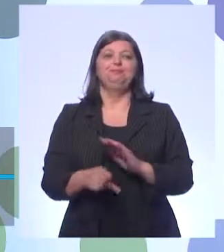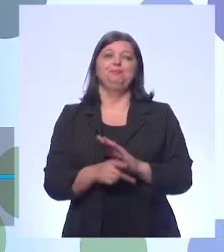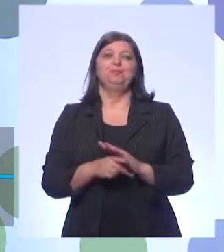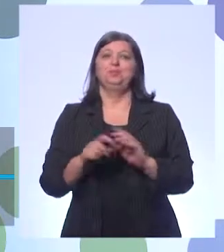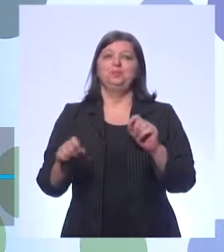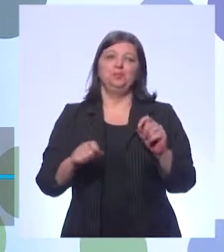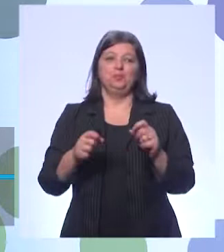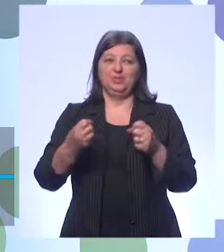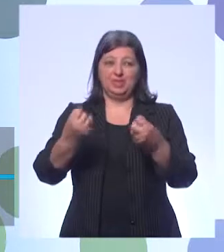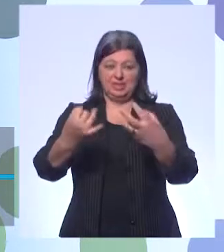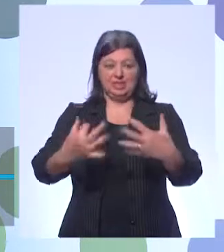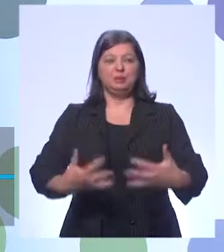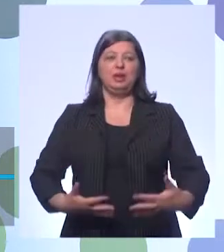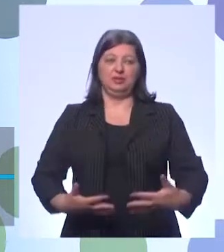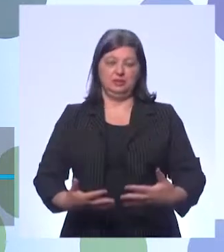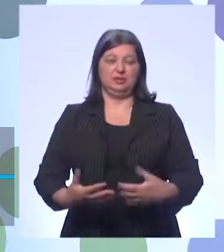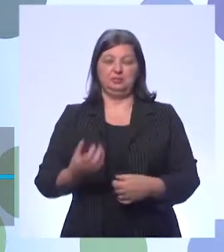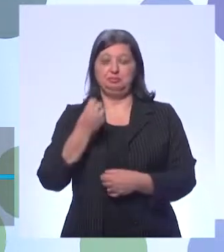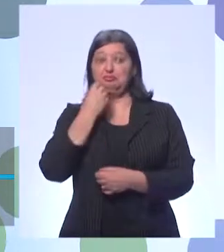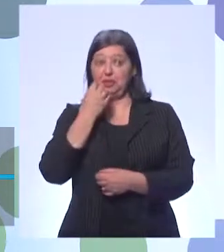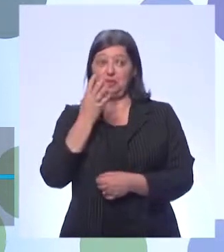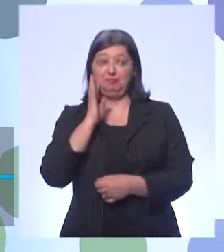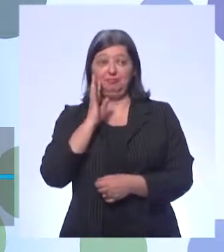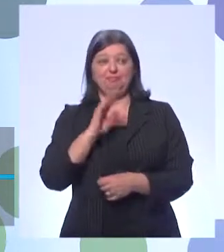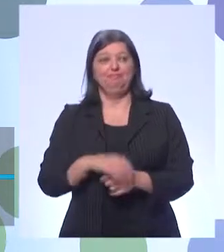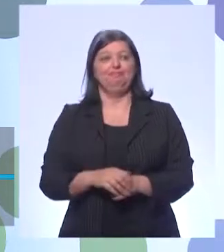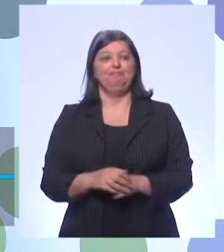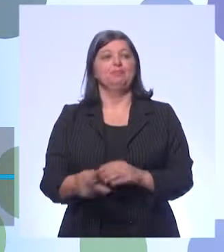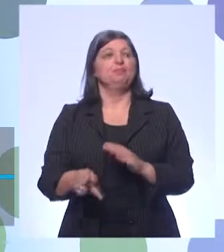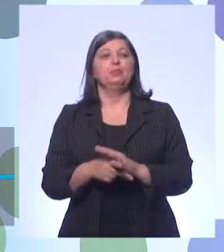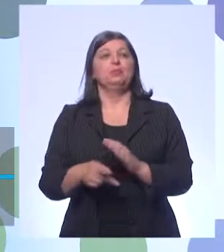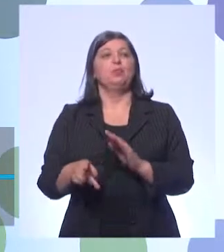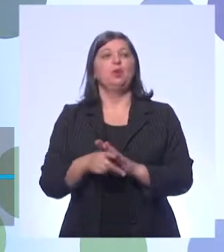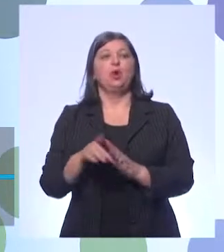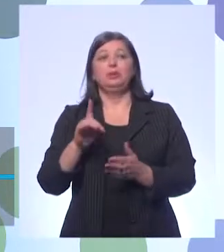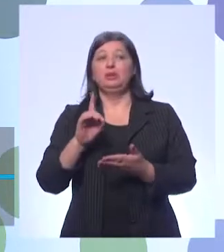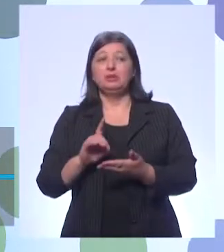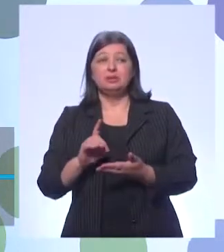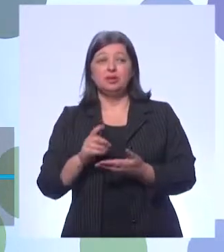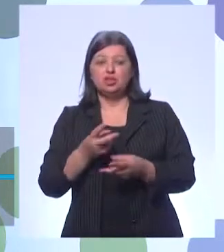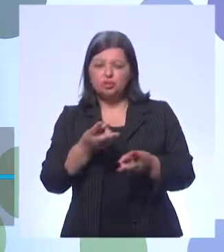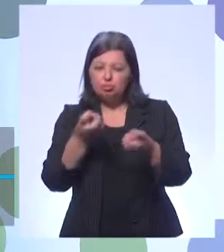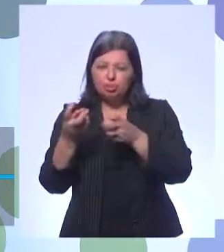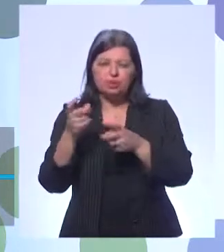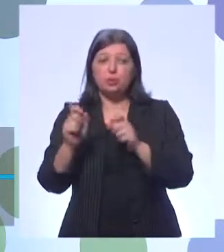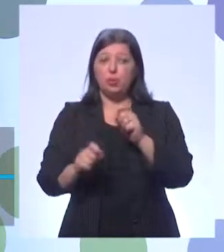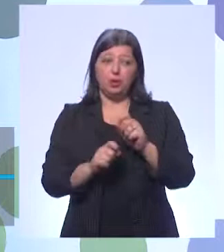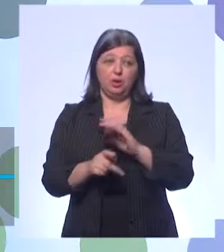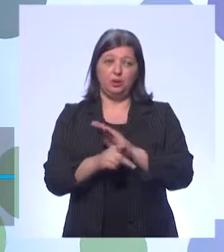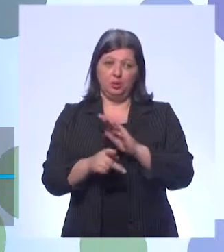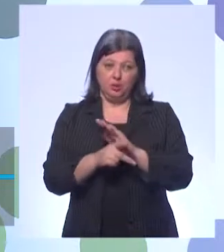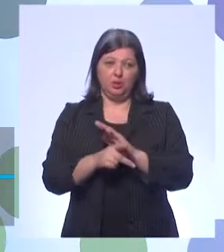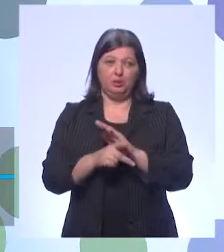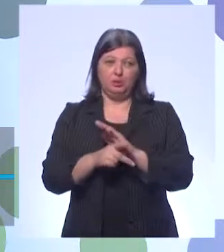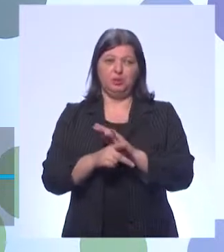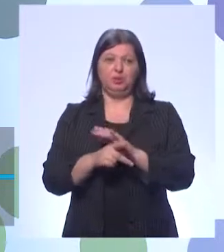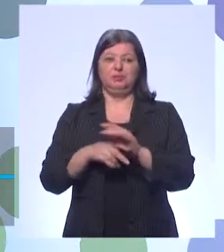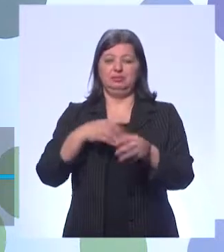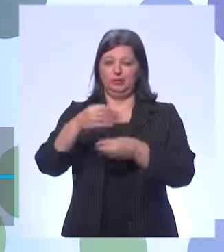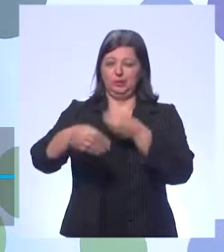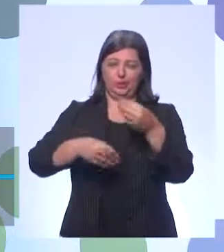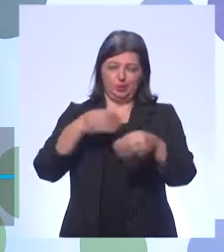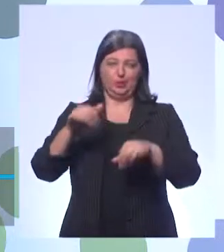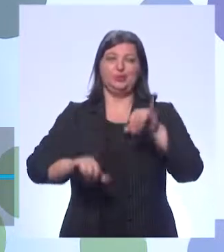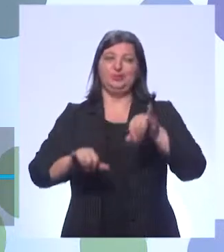estávamos falando, né? Muito bom. O Procarlos colocou: através da densidade podemos identificar as substâncias.